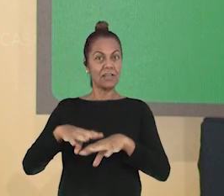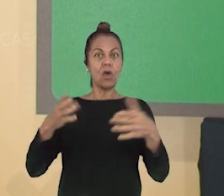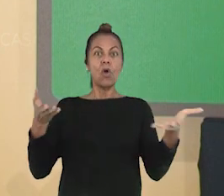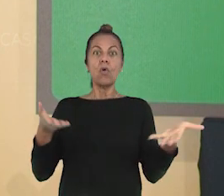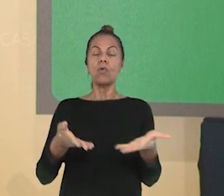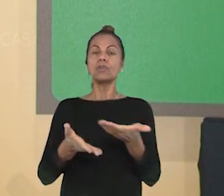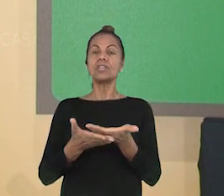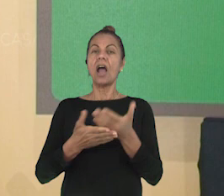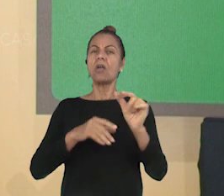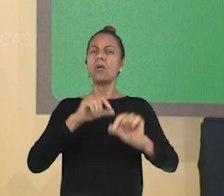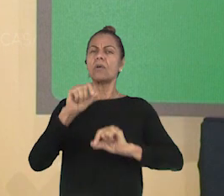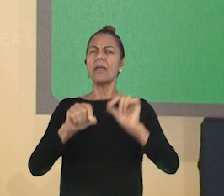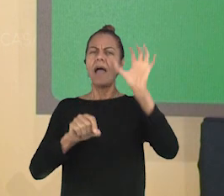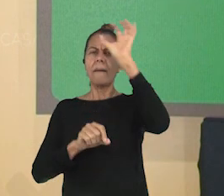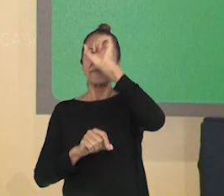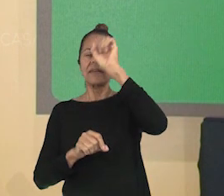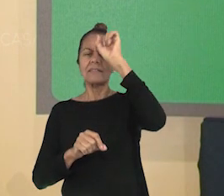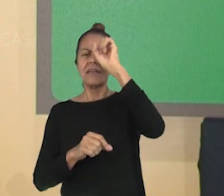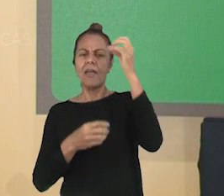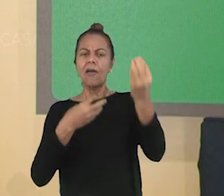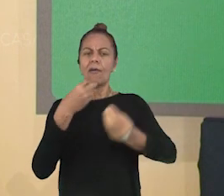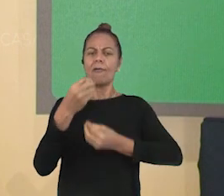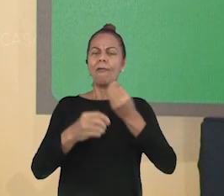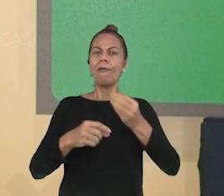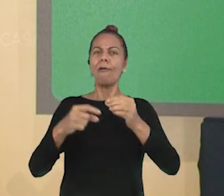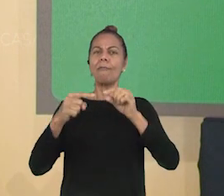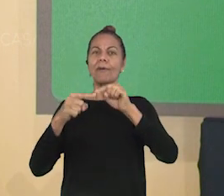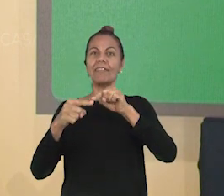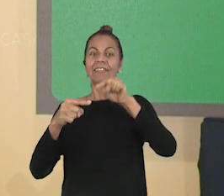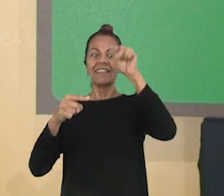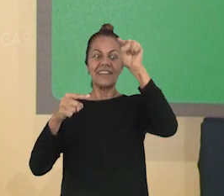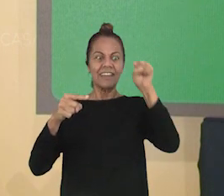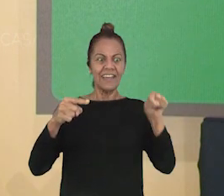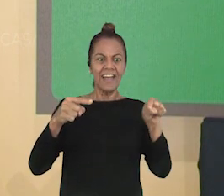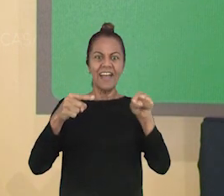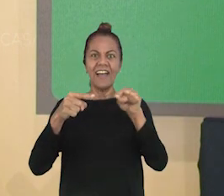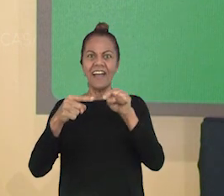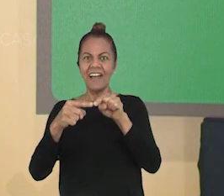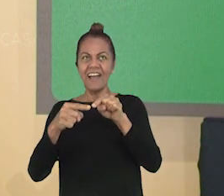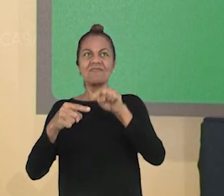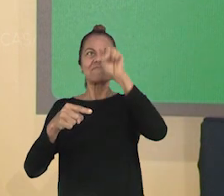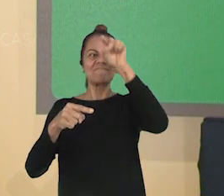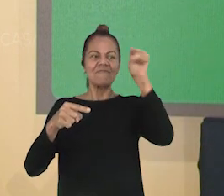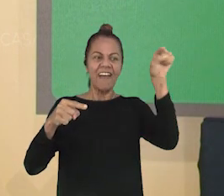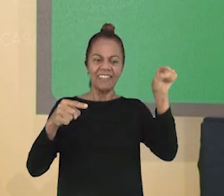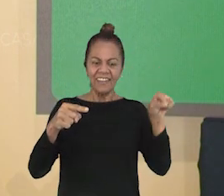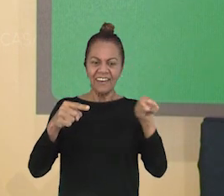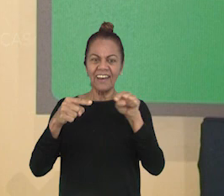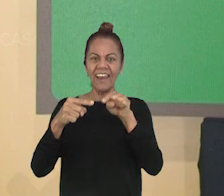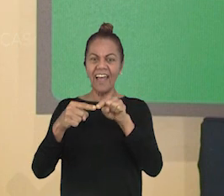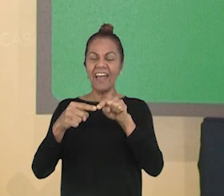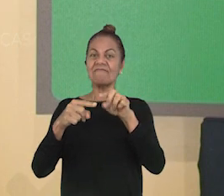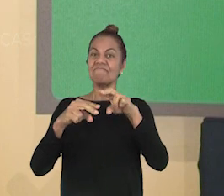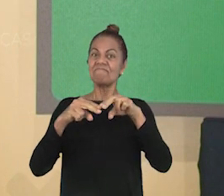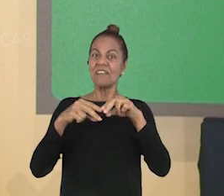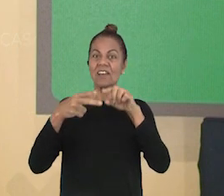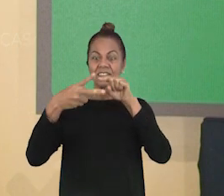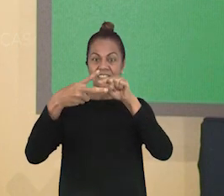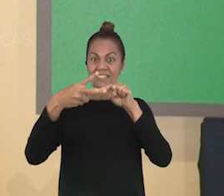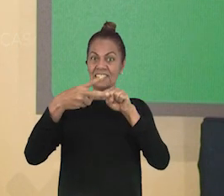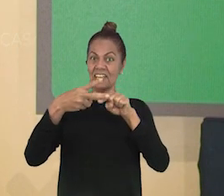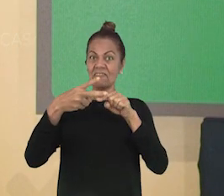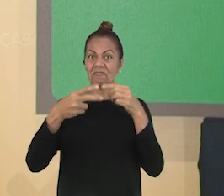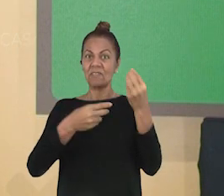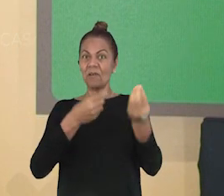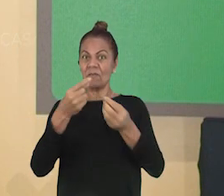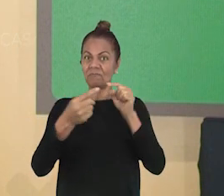aula para aprender a classificar triângulos e quadriláteros através dos seus ângulos. Vocês, por um acaso, se lembram o